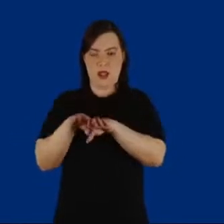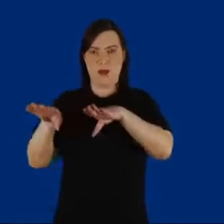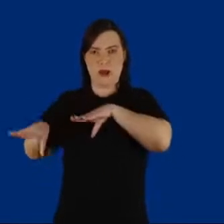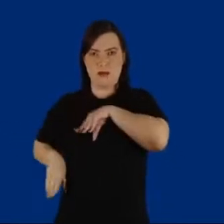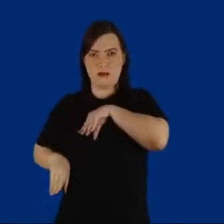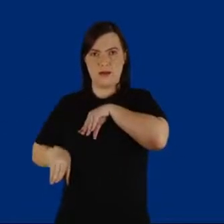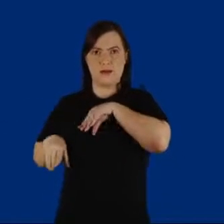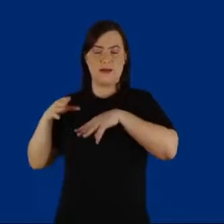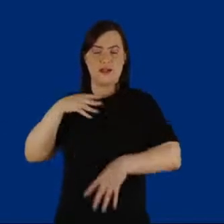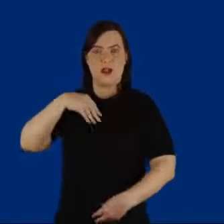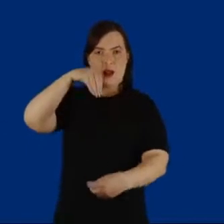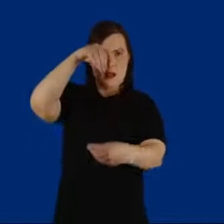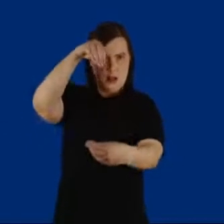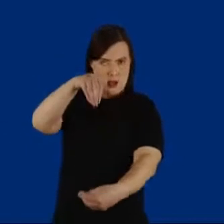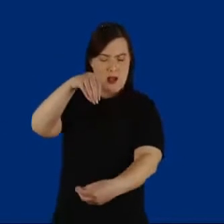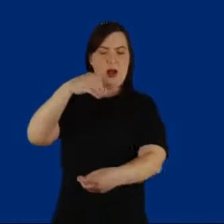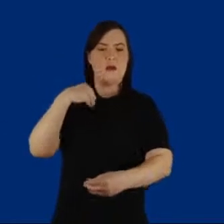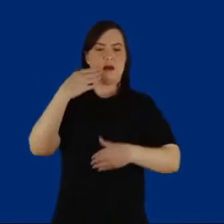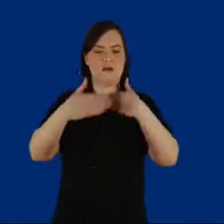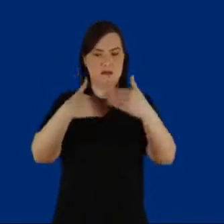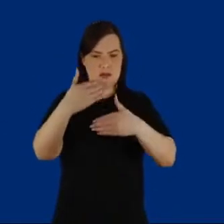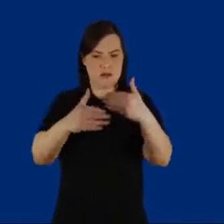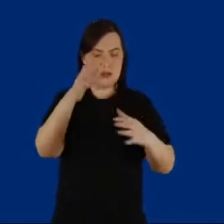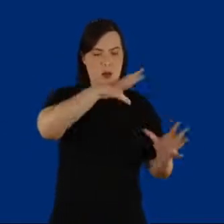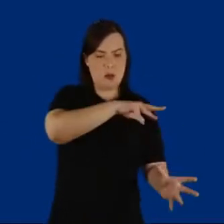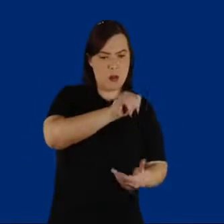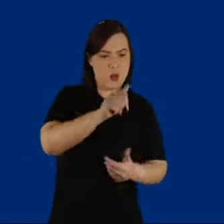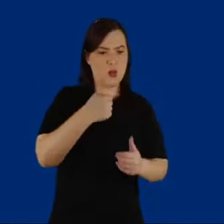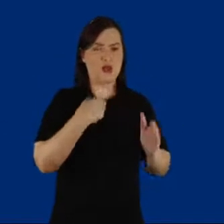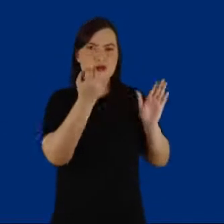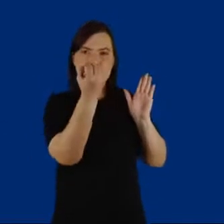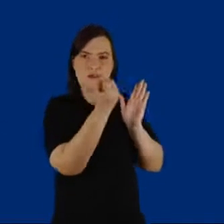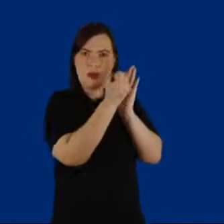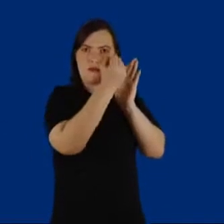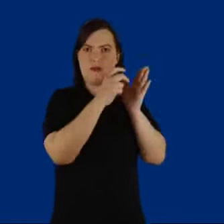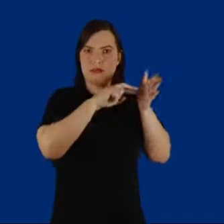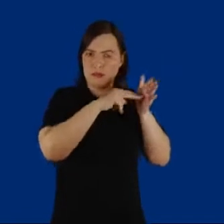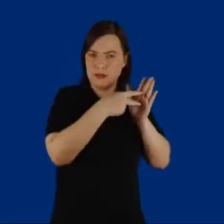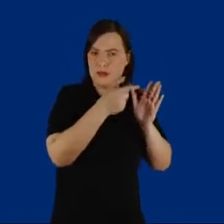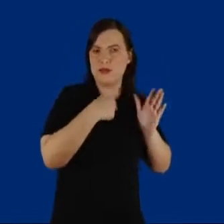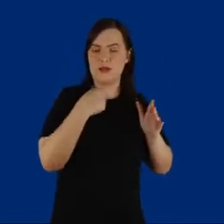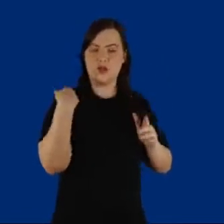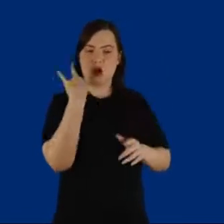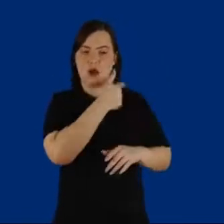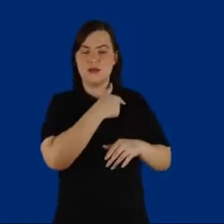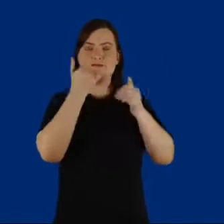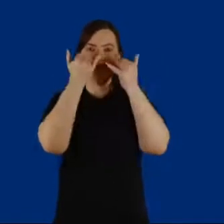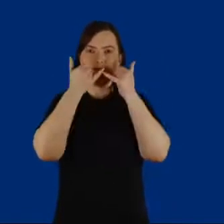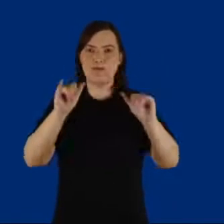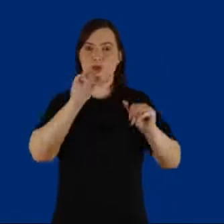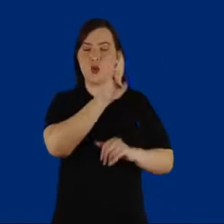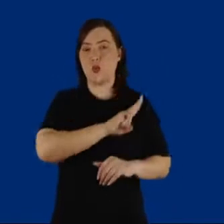e nos nossos arquétipos, no nosso mundo simbólico, que nós podemos transmitir e